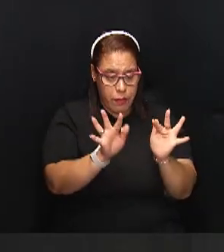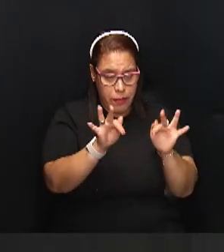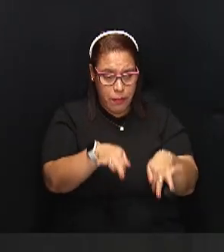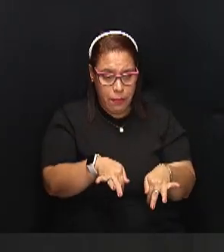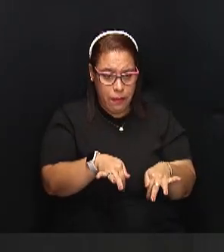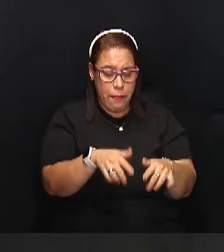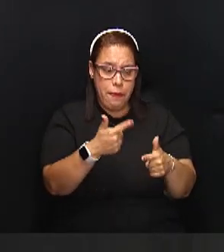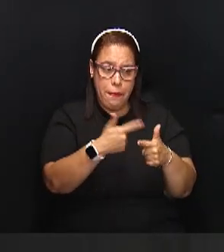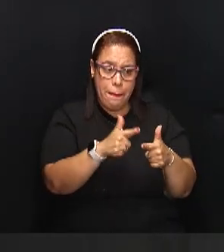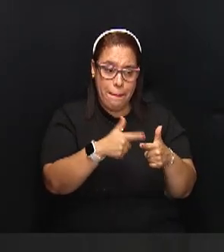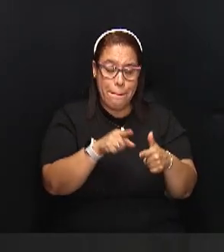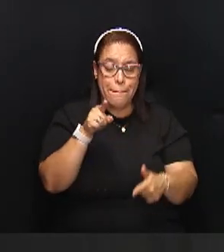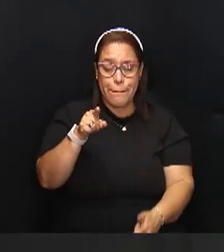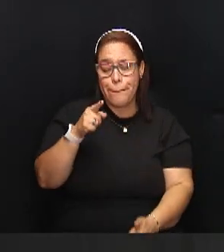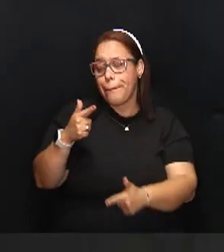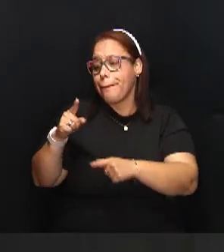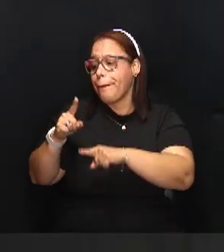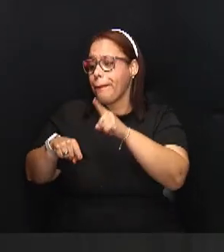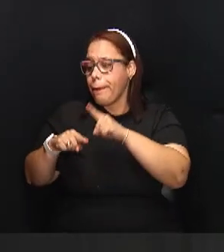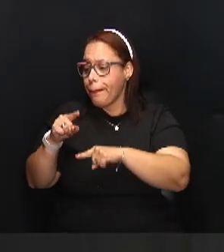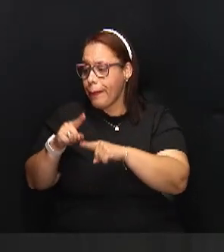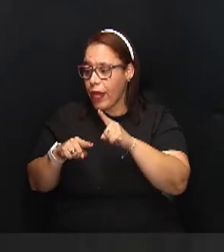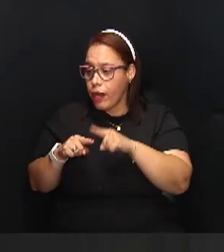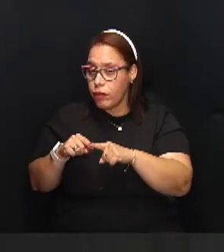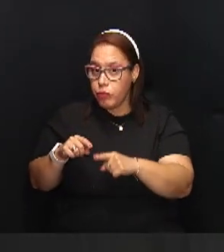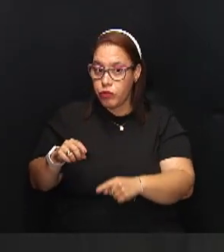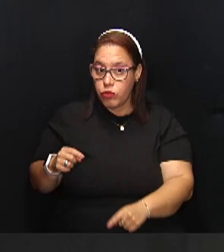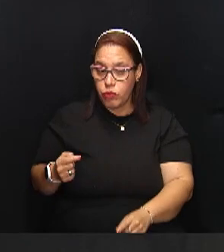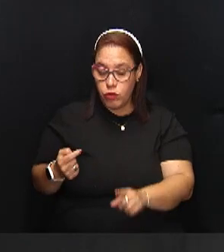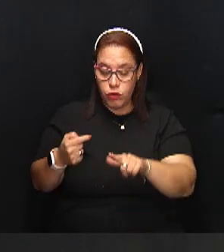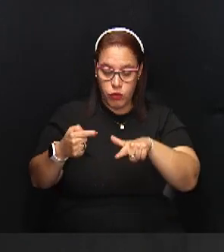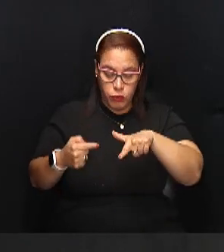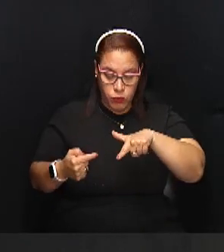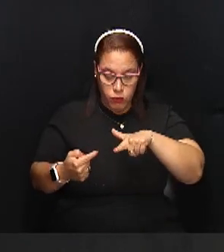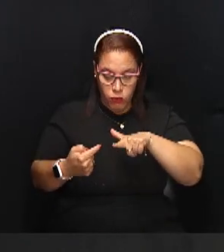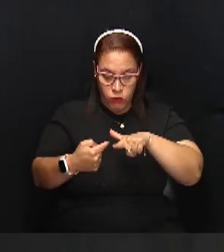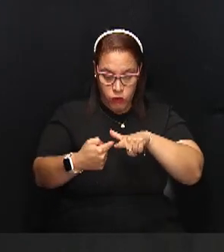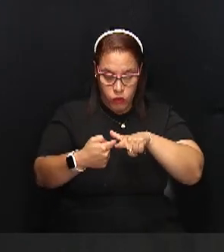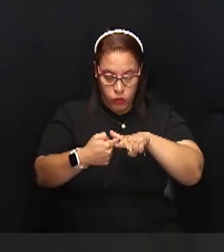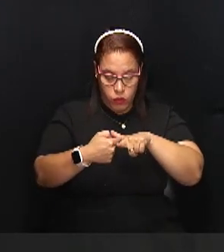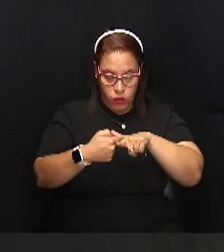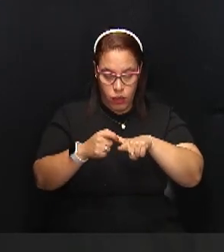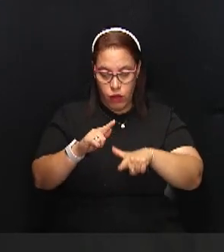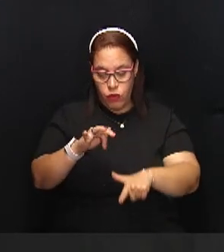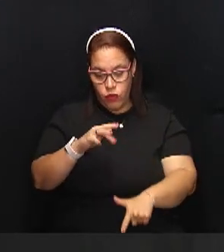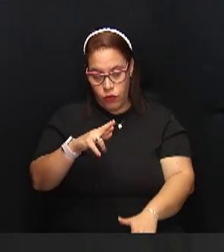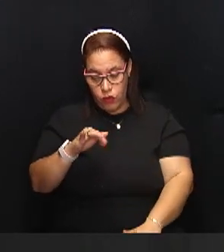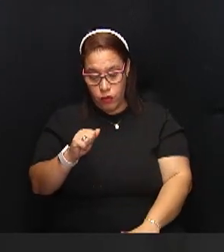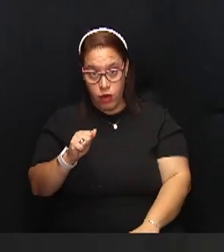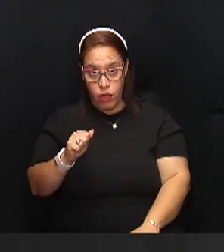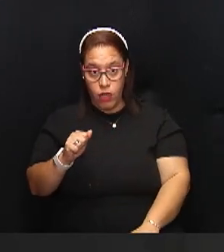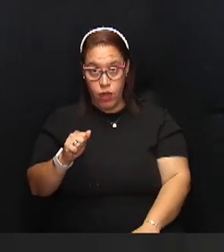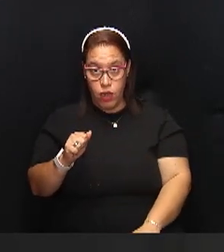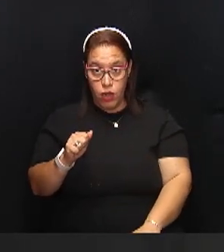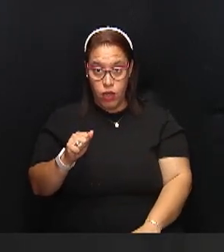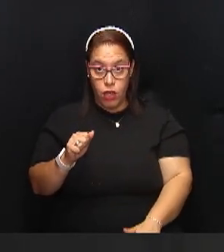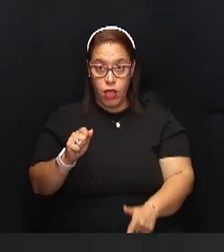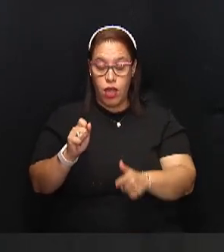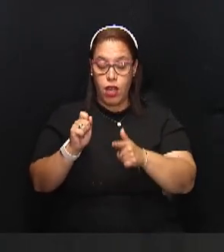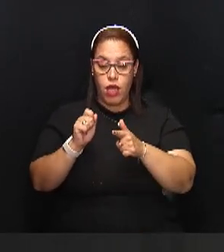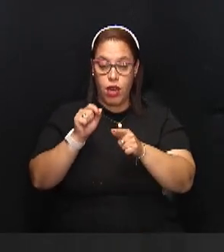quadro. Esse aparelho, o que ele faz? Por via da uretra, né, por fibra ótica, ele vai lá, bombardeia o